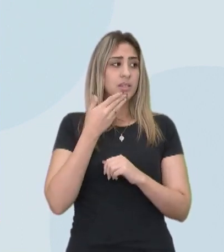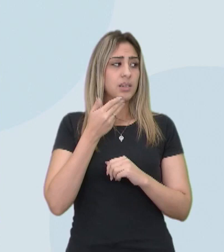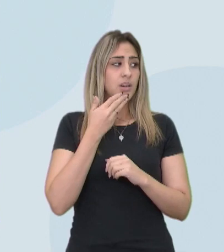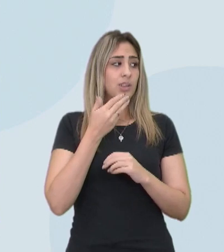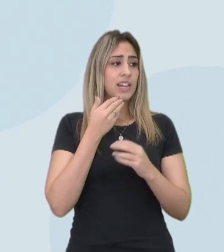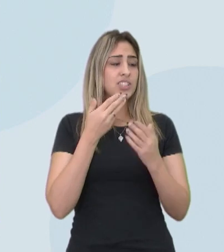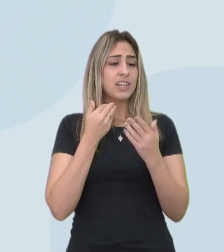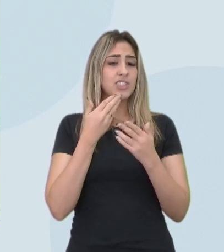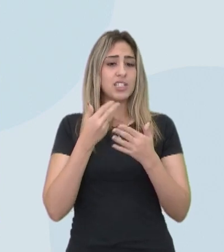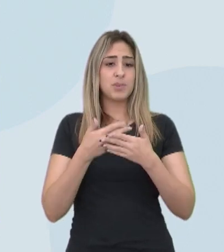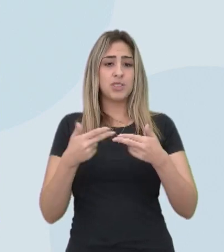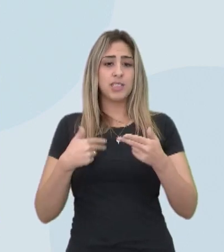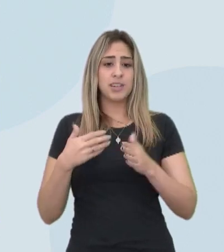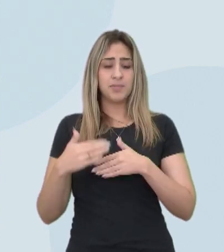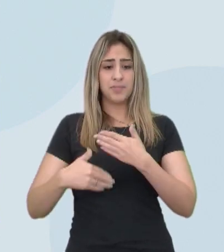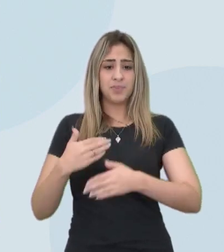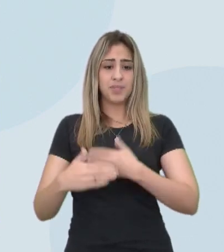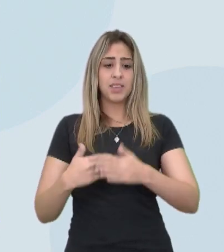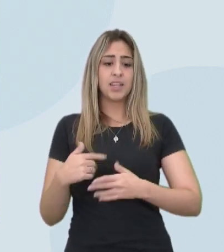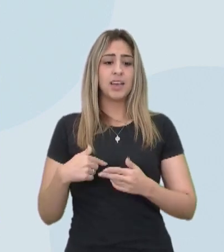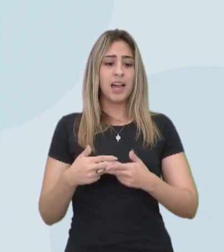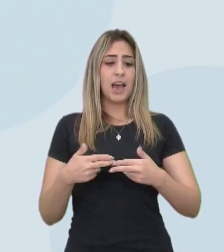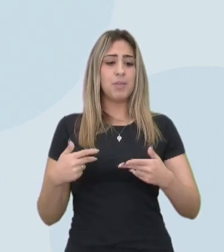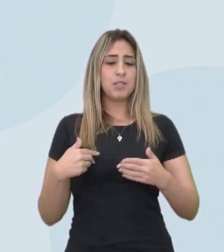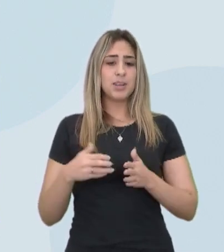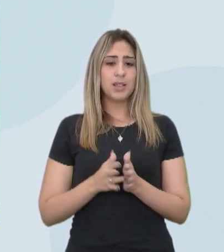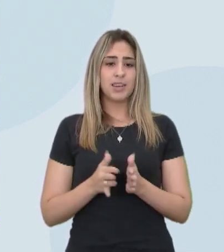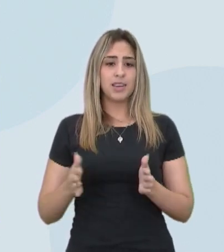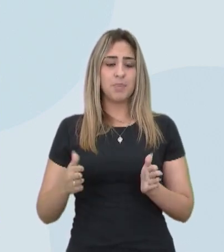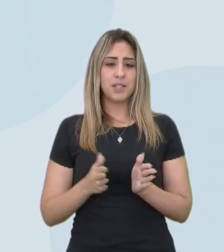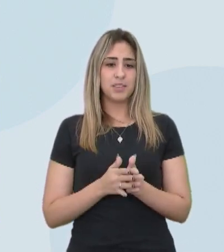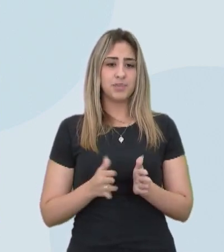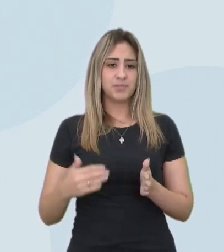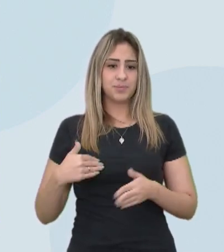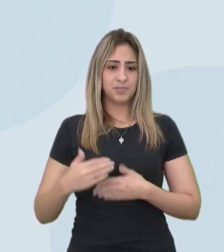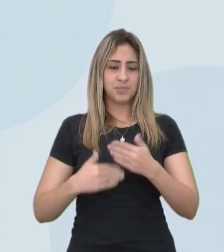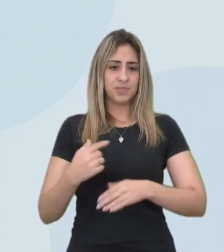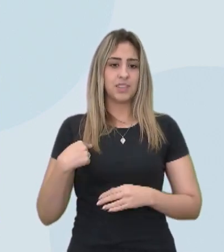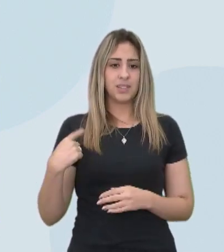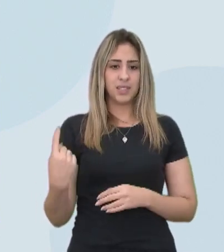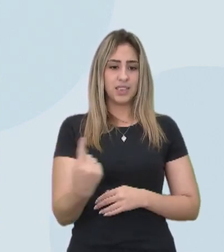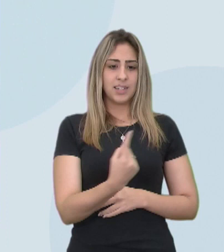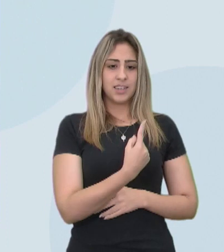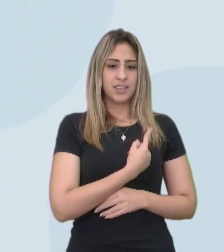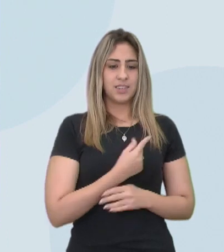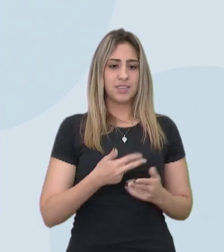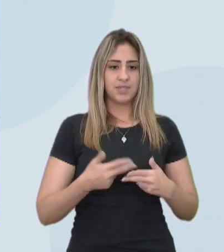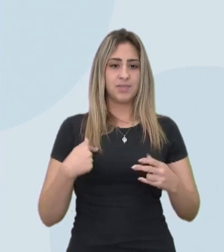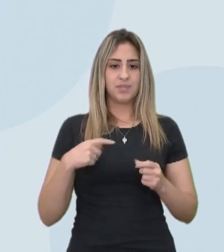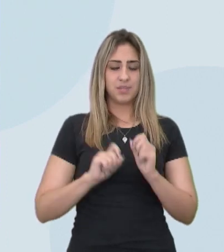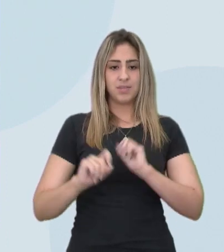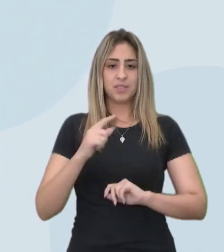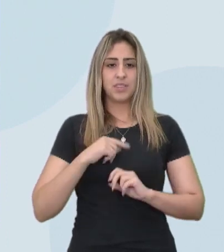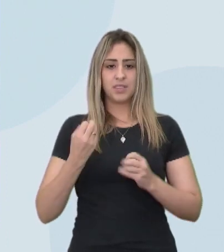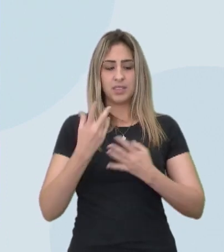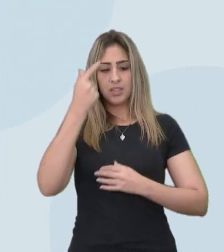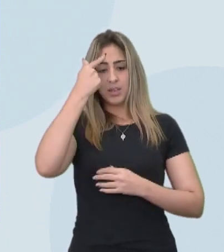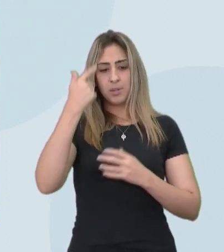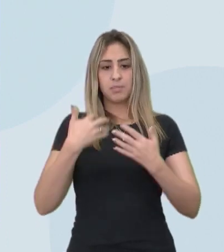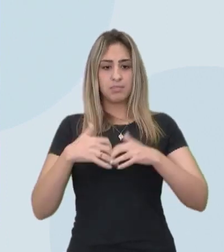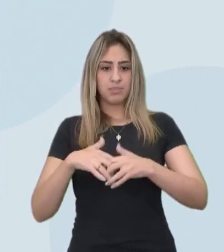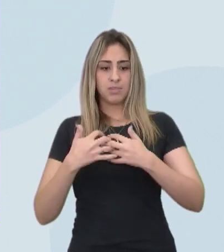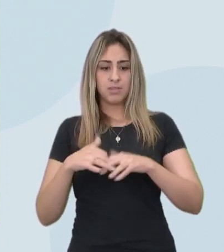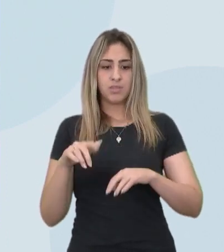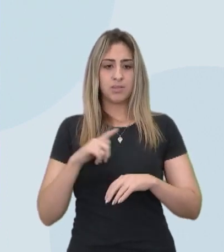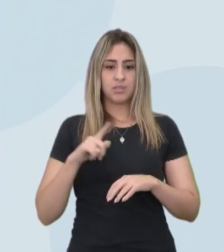comprar alimentos, porque a minha família é muito pobre e nós não tínhamos nem o que comer. Aí eu pensava assim, quando eu